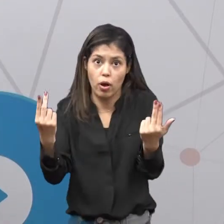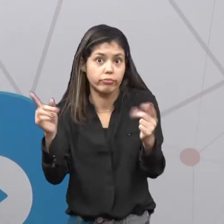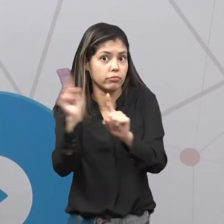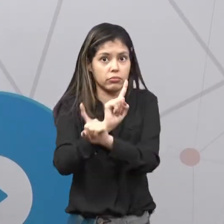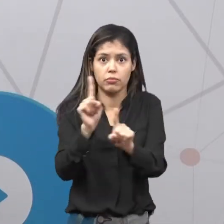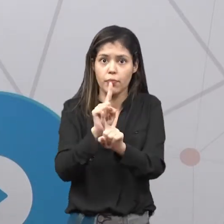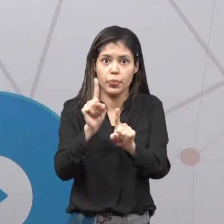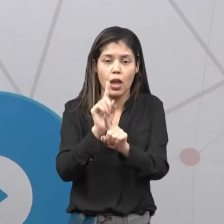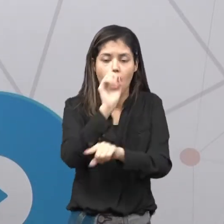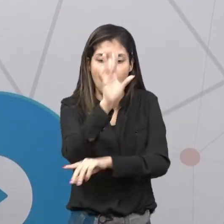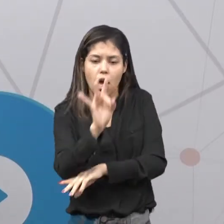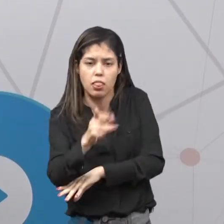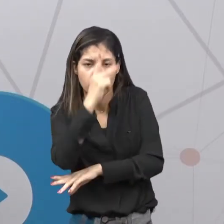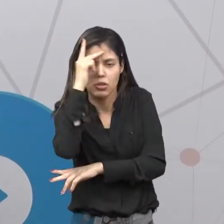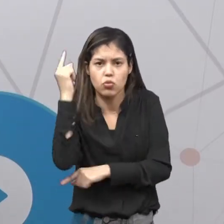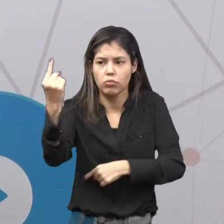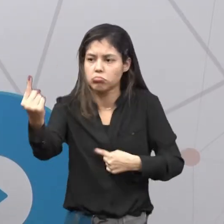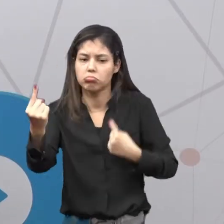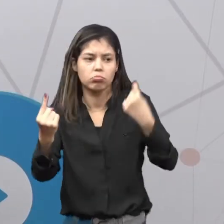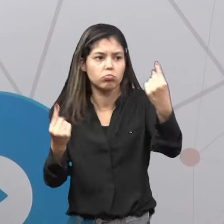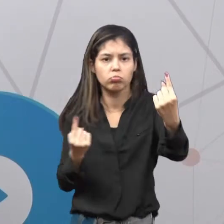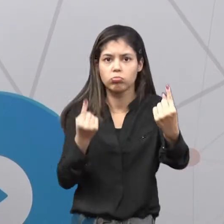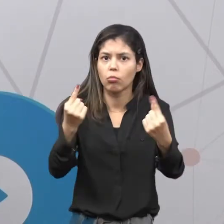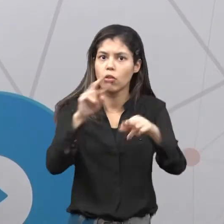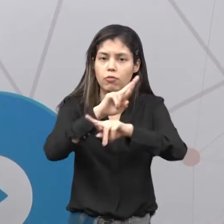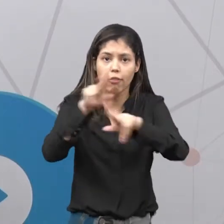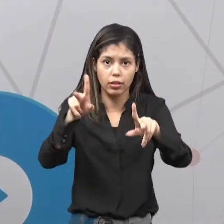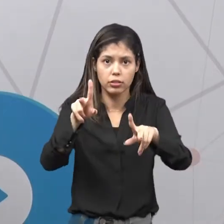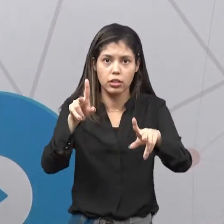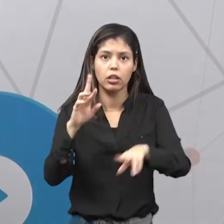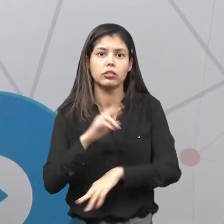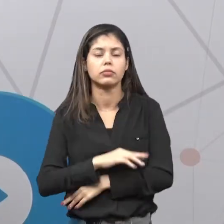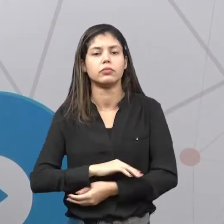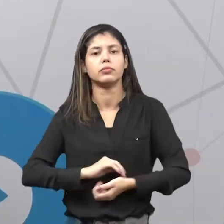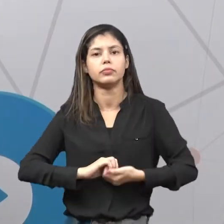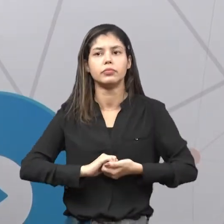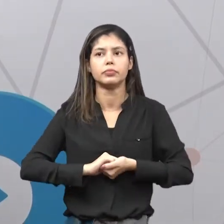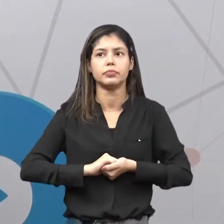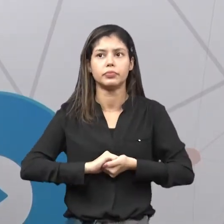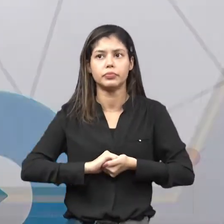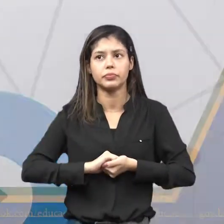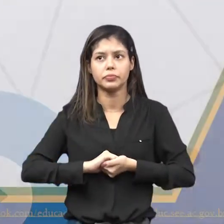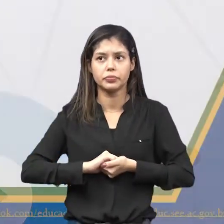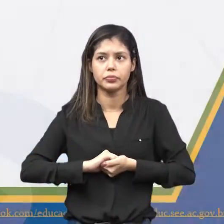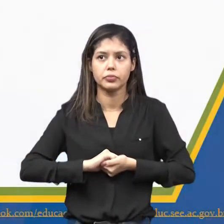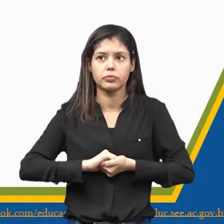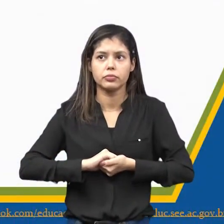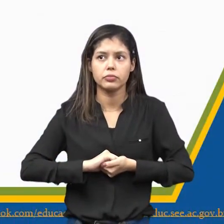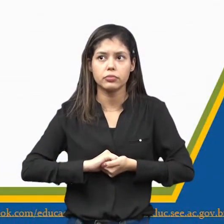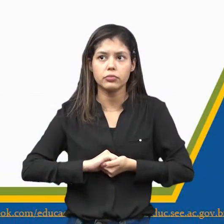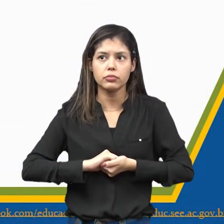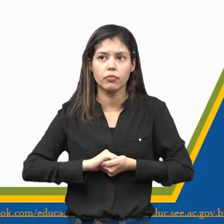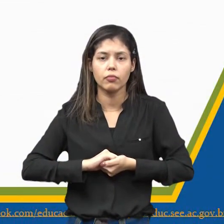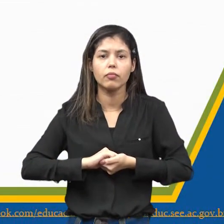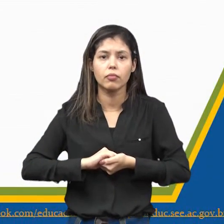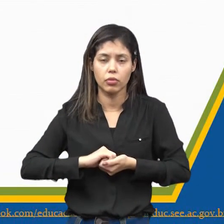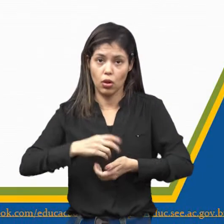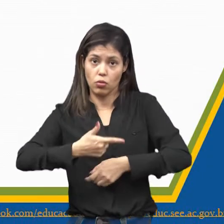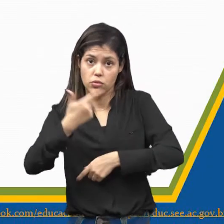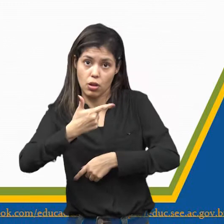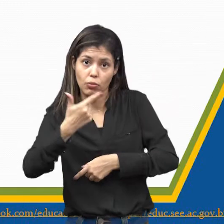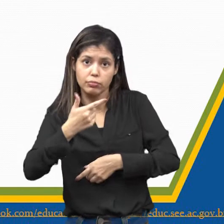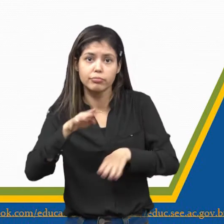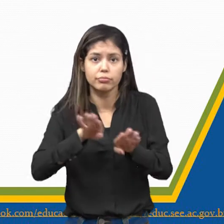o mesmo estímulo, mas não a mesma resposta, porque nós somos todos diferentes. O segundo princípio